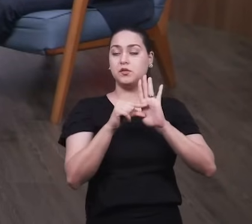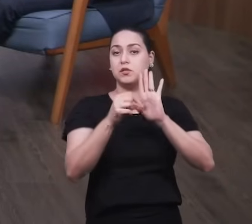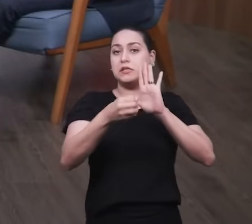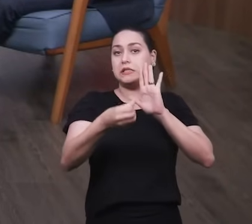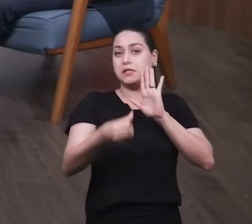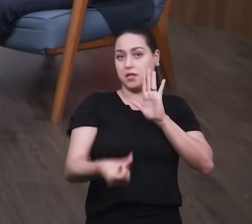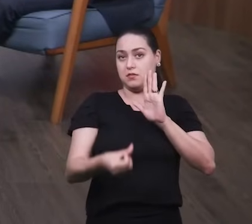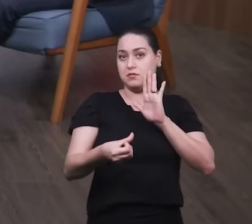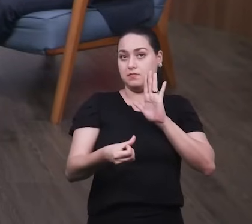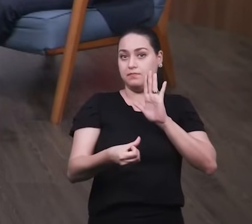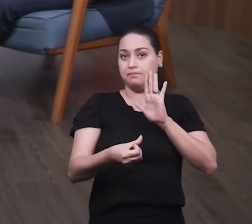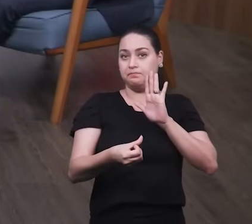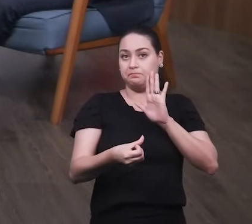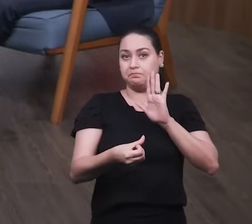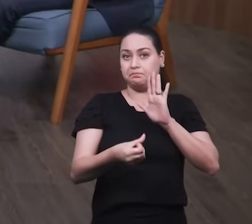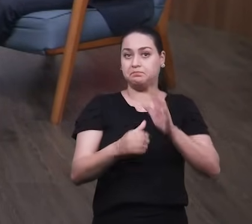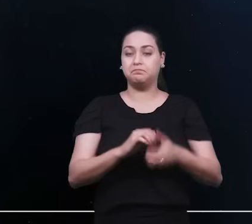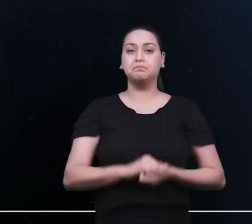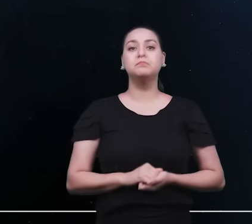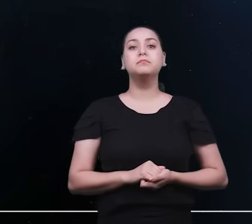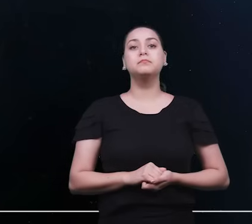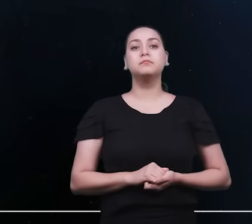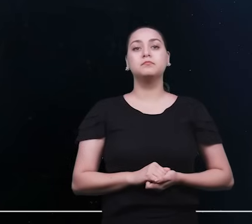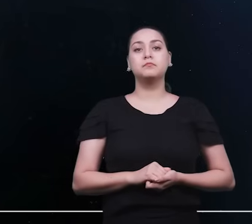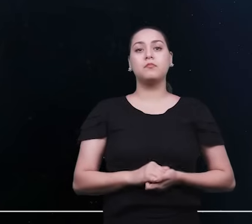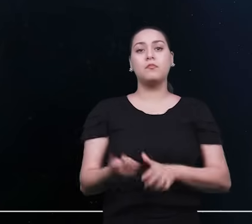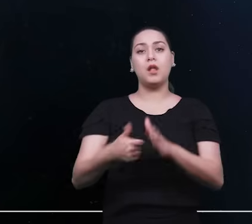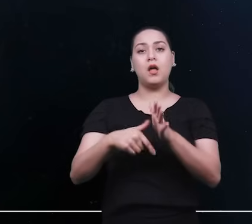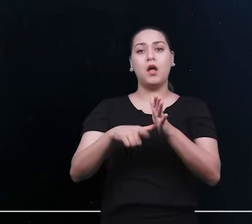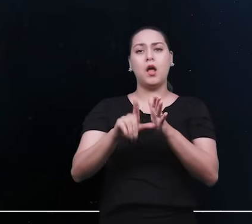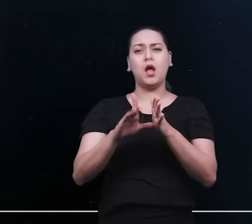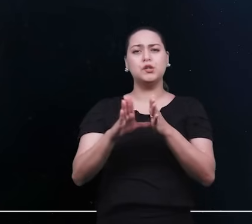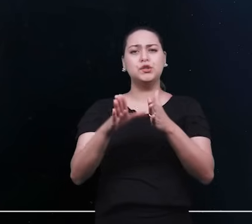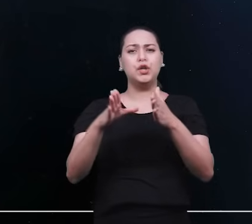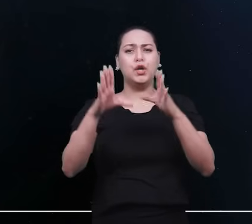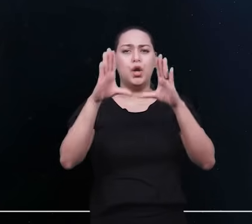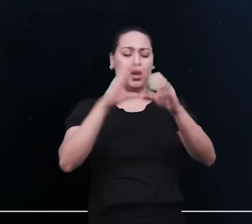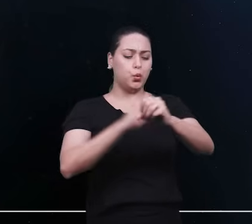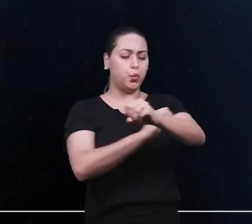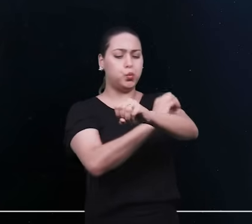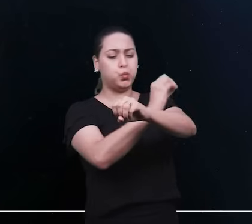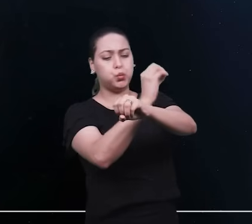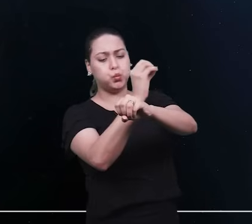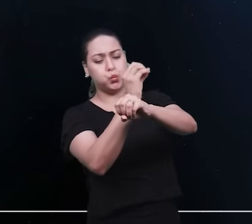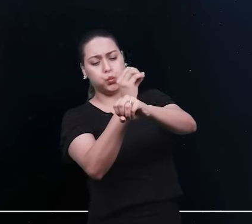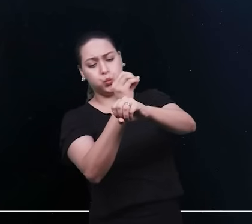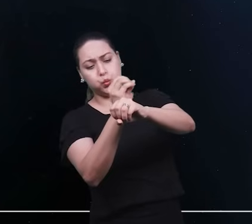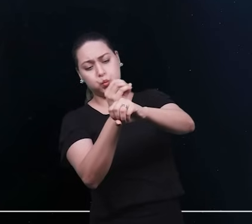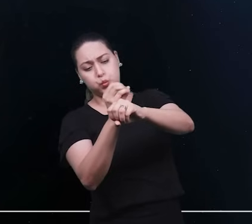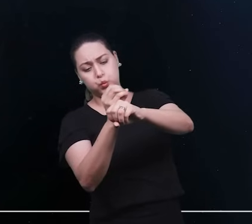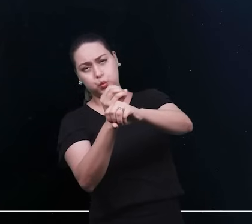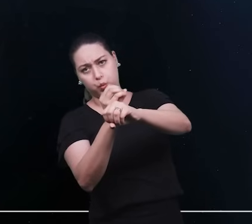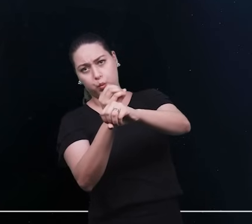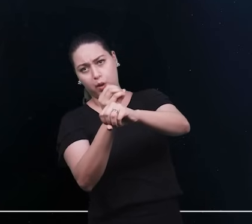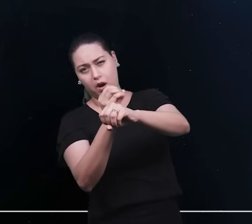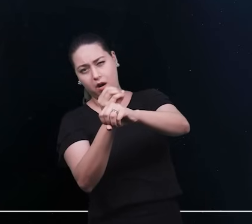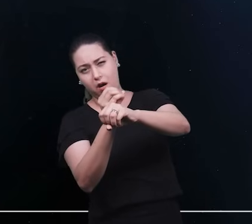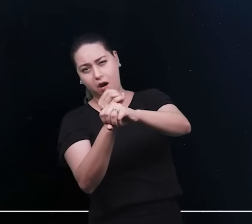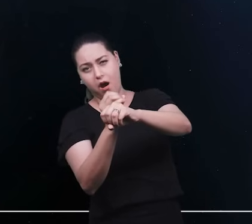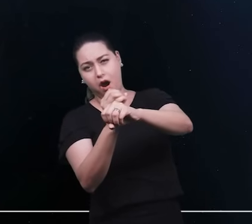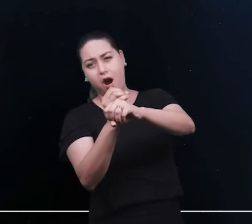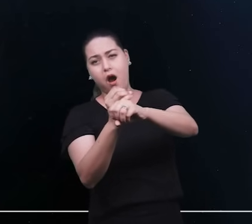4, verso 6, que diz assim: antes que refresque o dia e caiam as